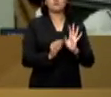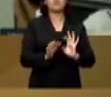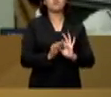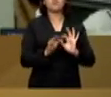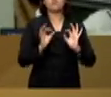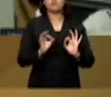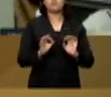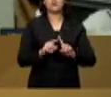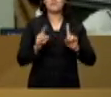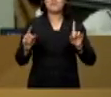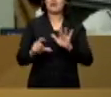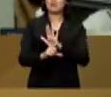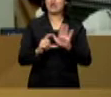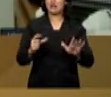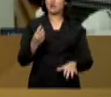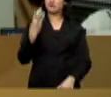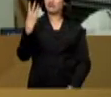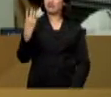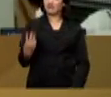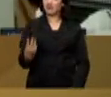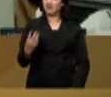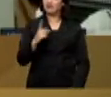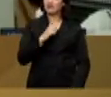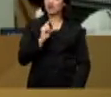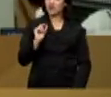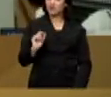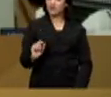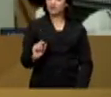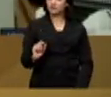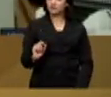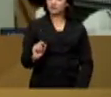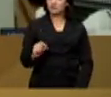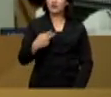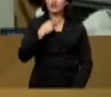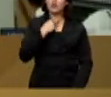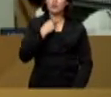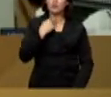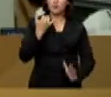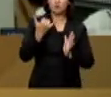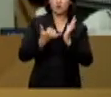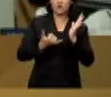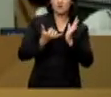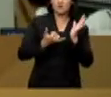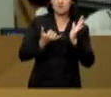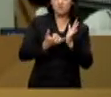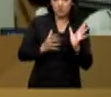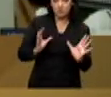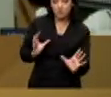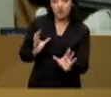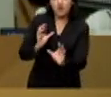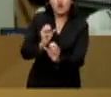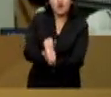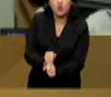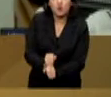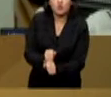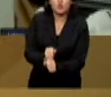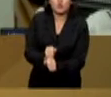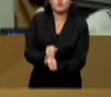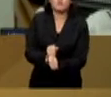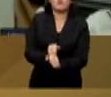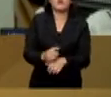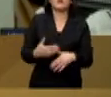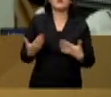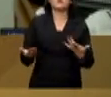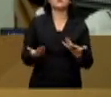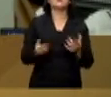a cláusula terceira cuida da não cumulatividade do imposto, estabelecendo que o